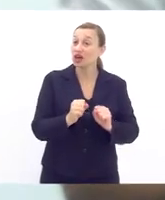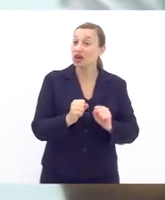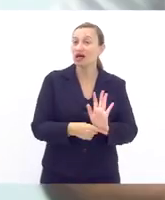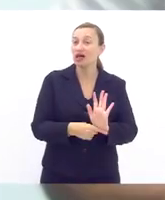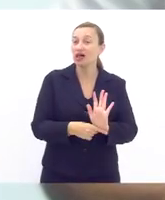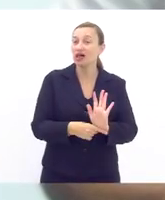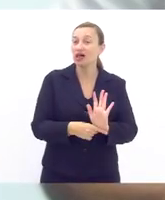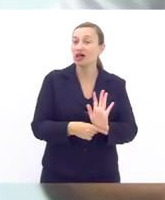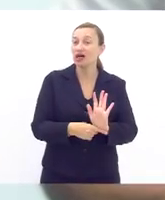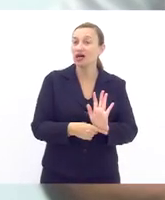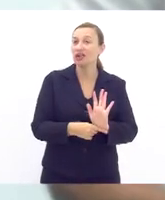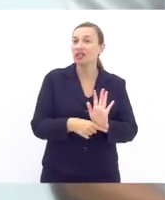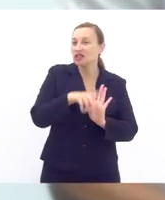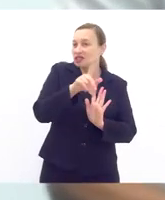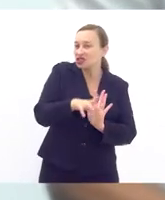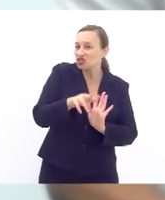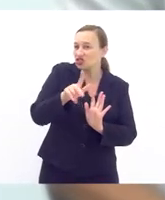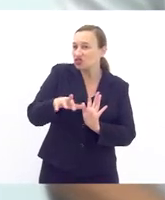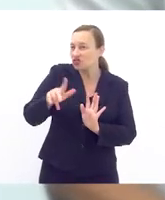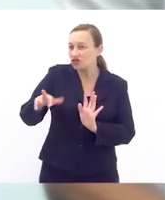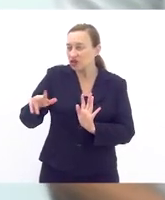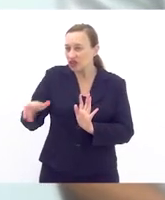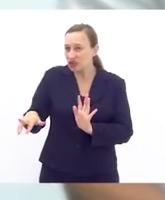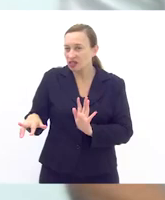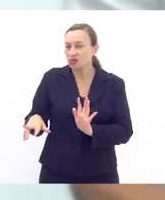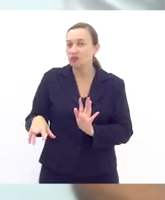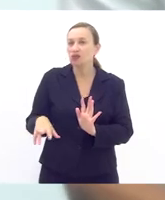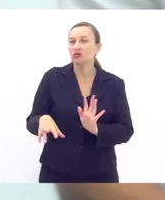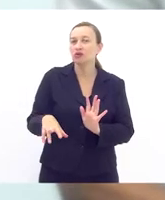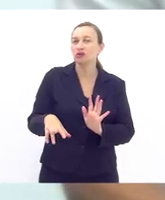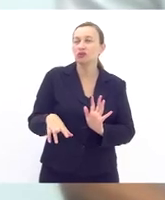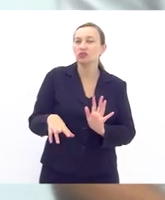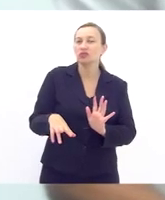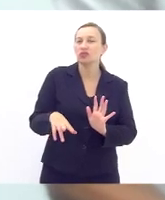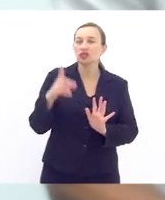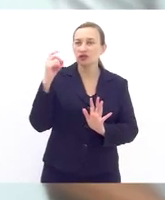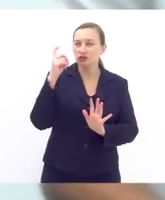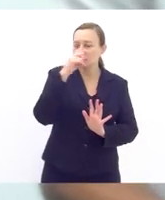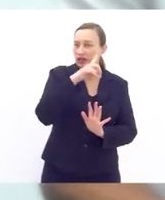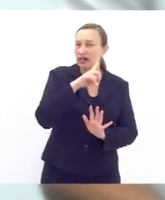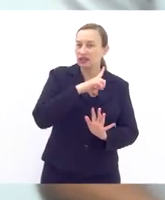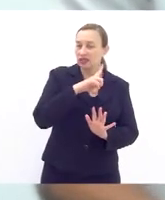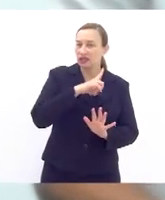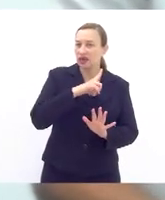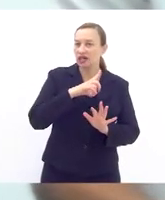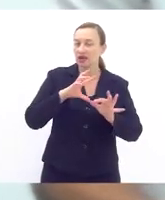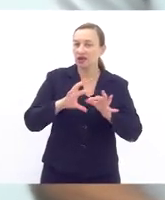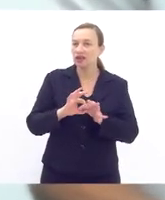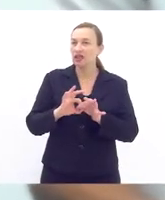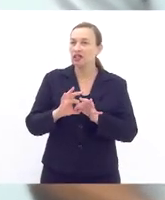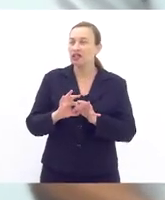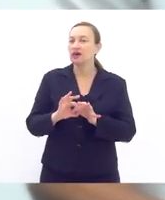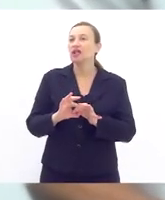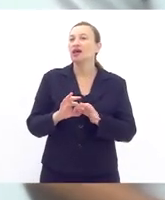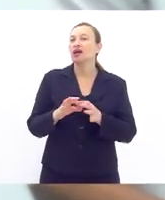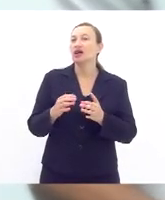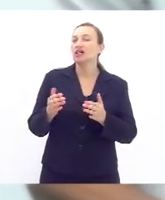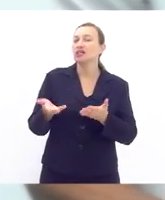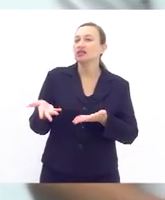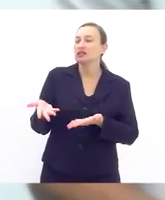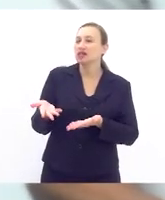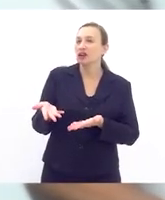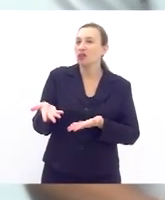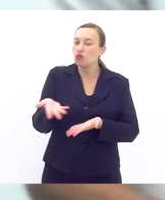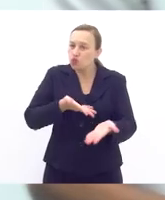essas diversas demandas e questionamentos de todo estado manter esse canal aberto Entendeu Marcos sempre